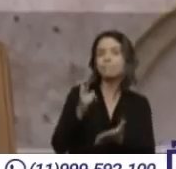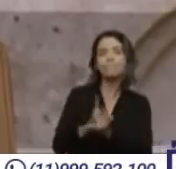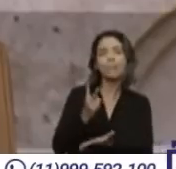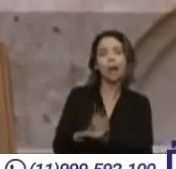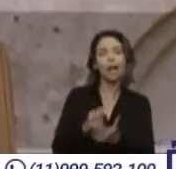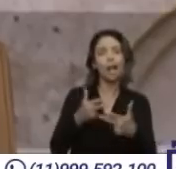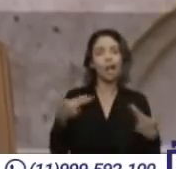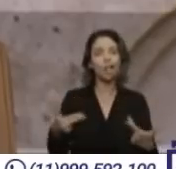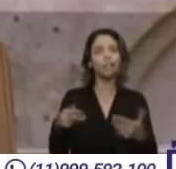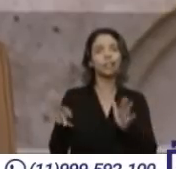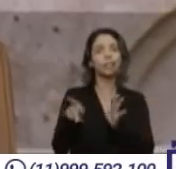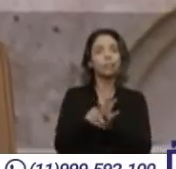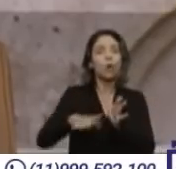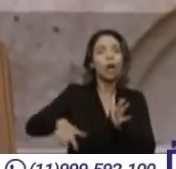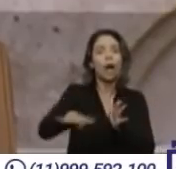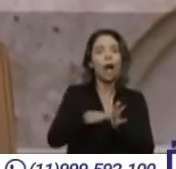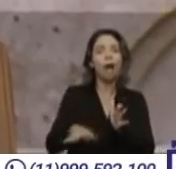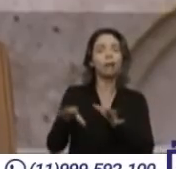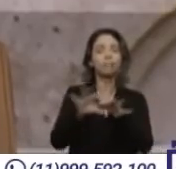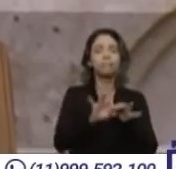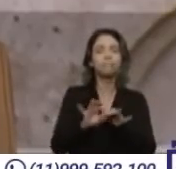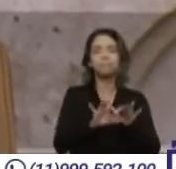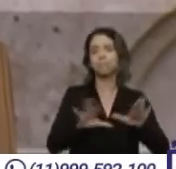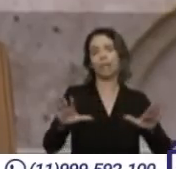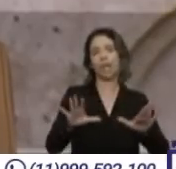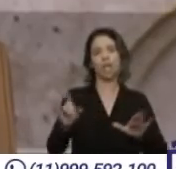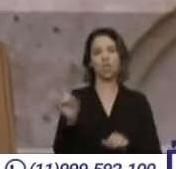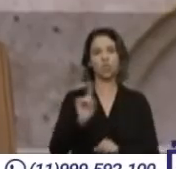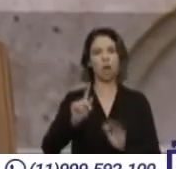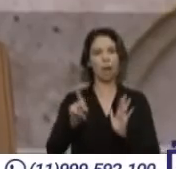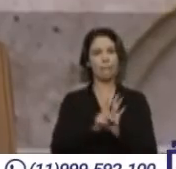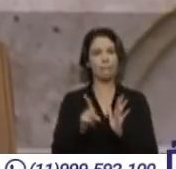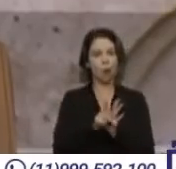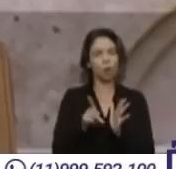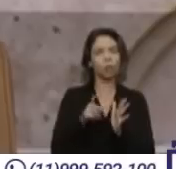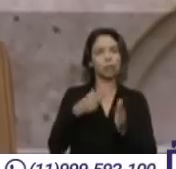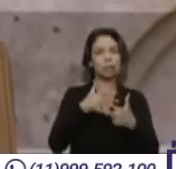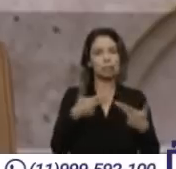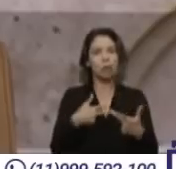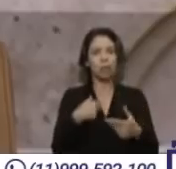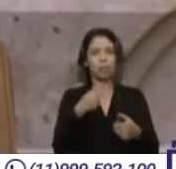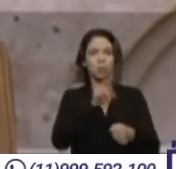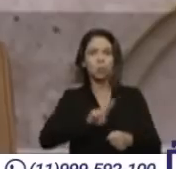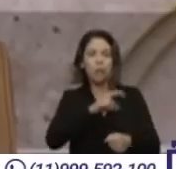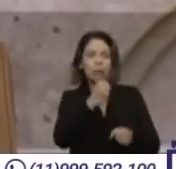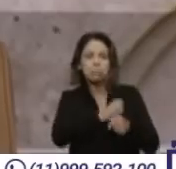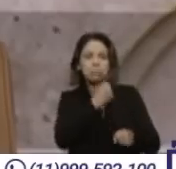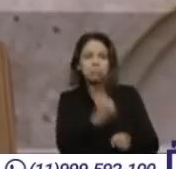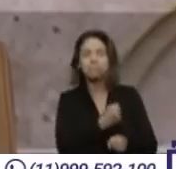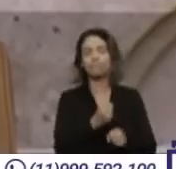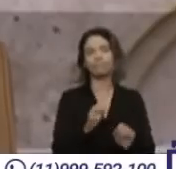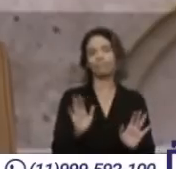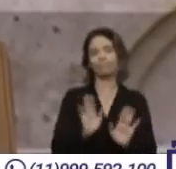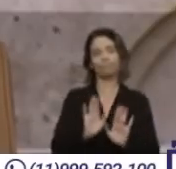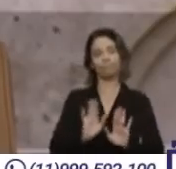instituições democráticas, e não a argamassa ou o tijolo dos prédios.